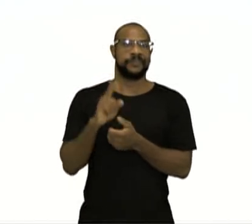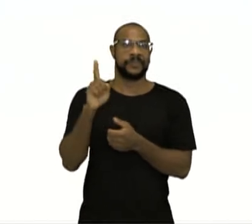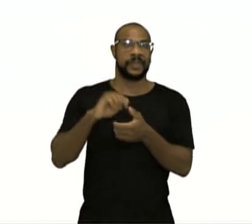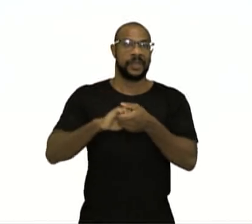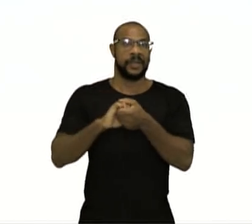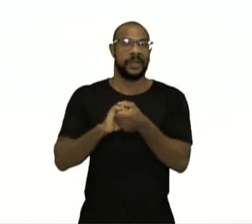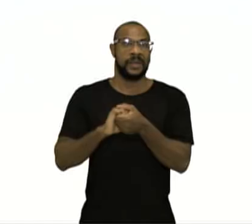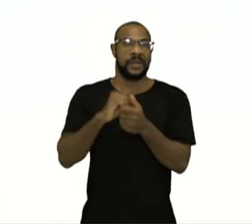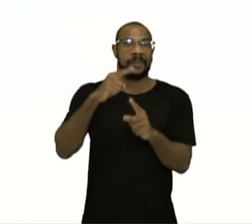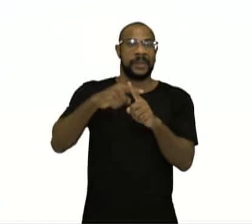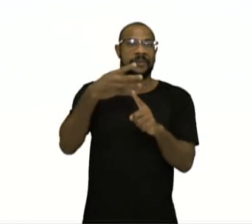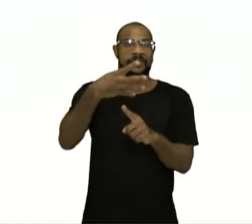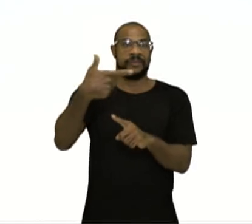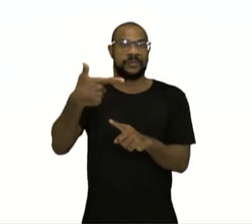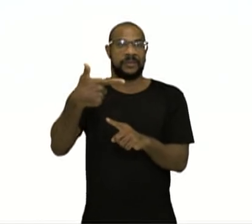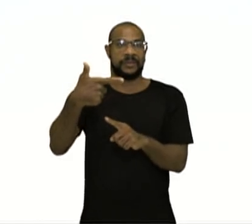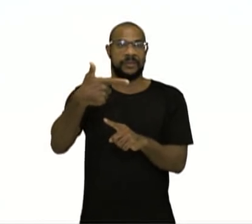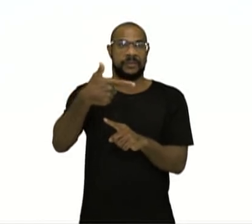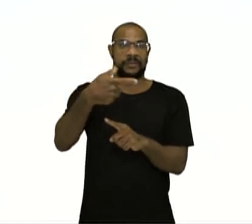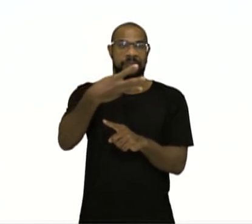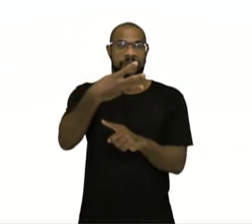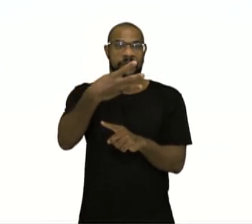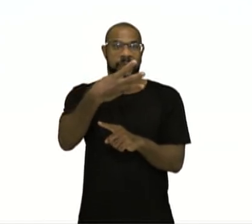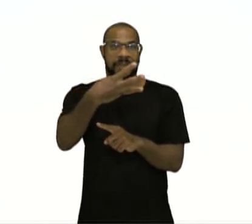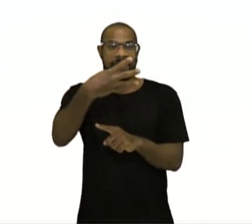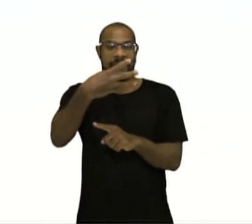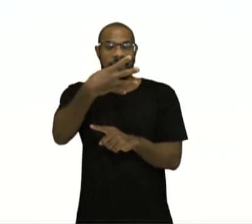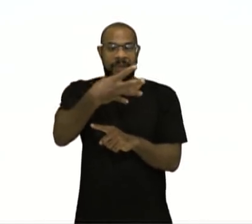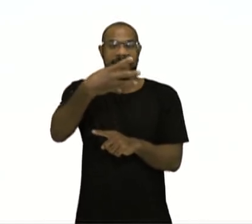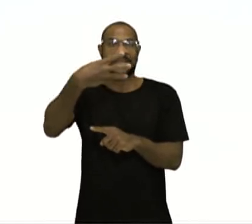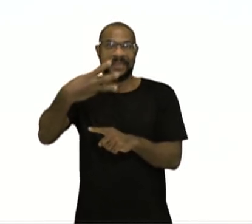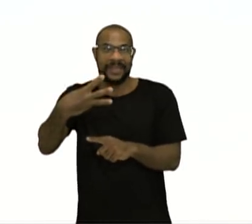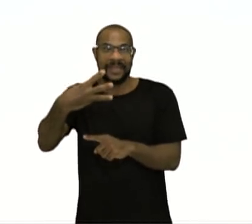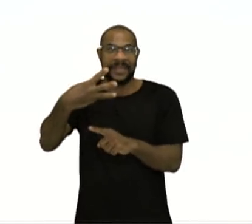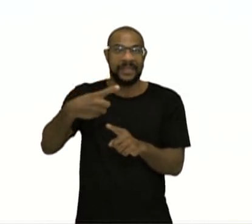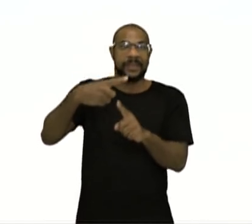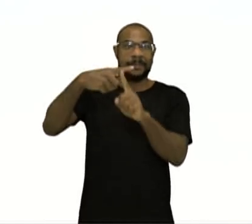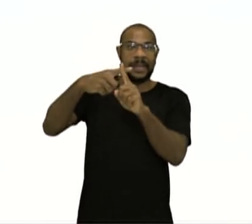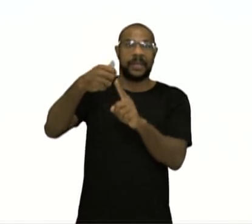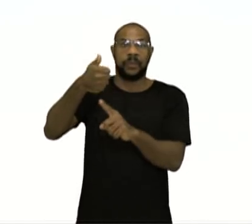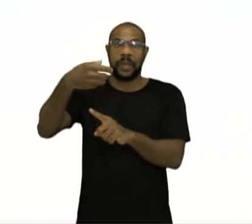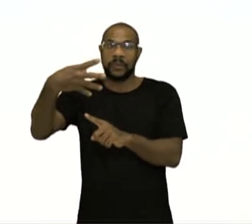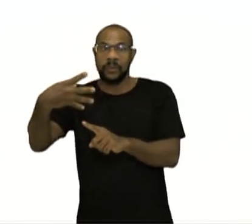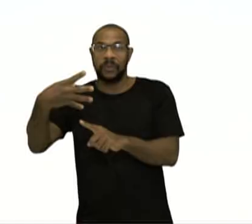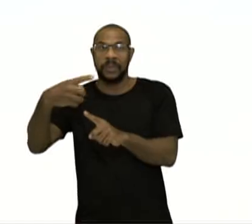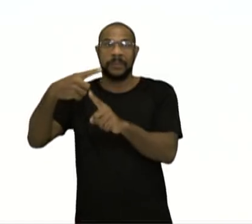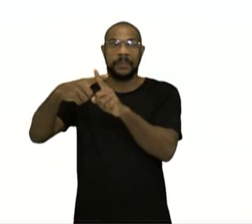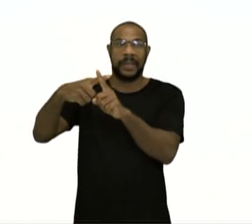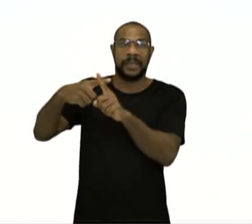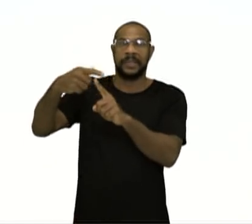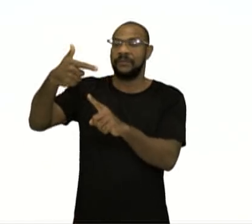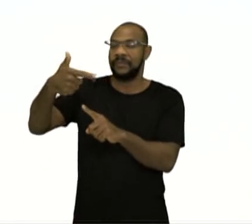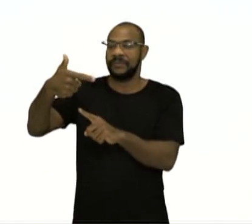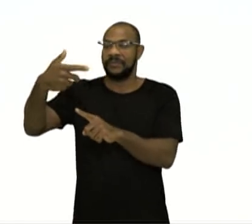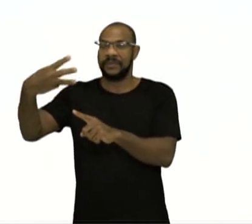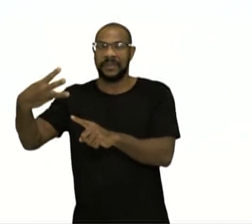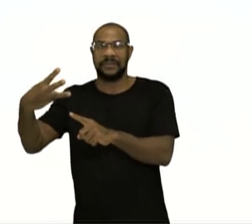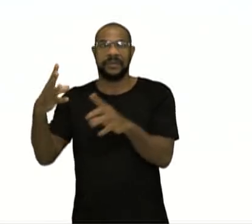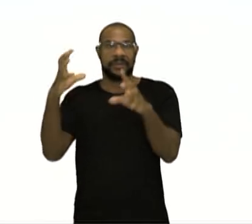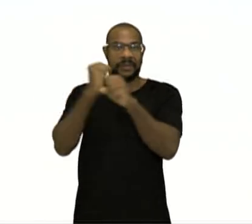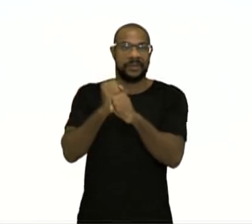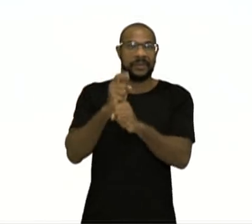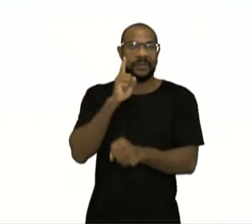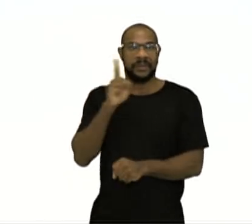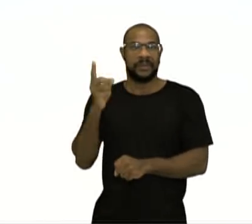23, os três são positivos, mesmo sinal, vou somar os três e repetir o sinal na resposta. Agora a gente tem a situação, números com